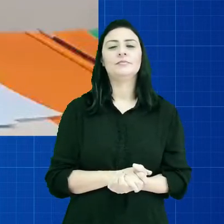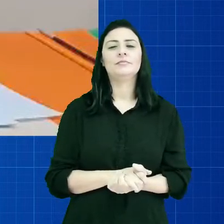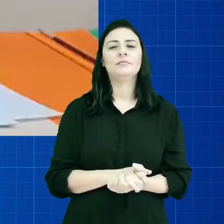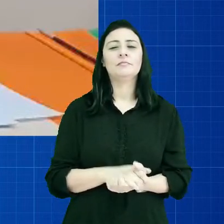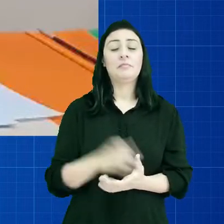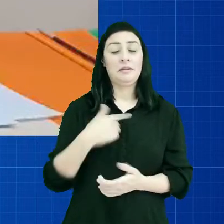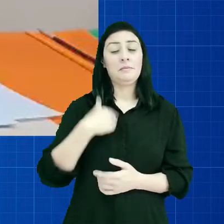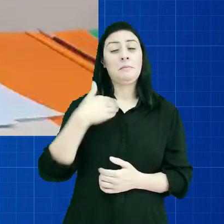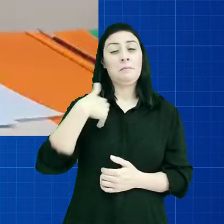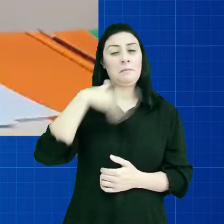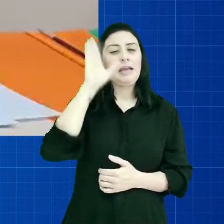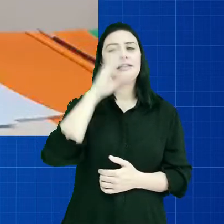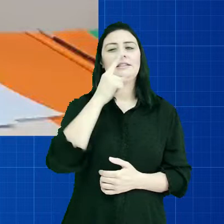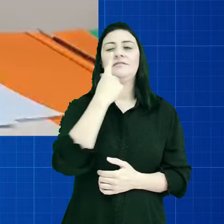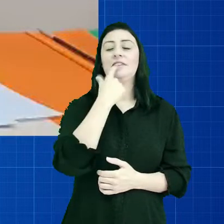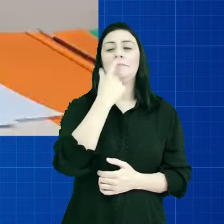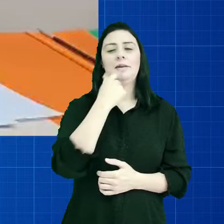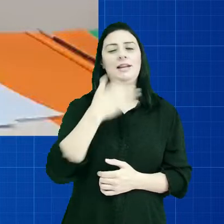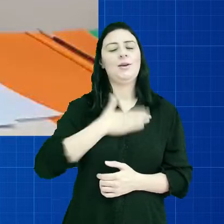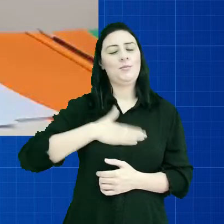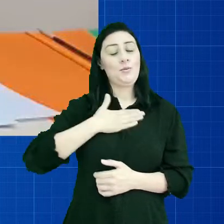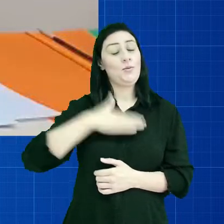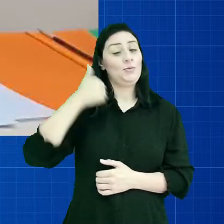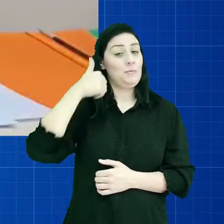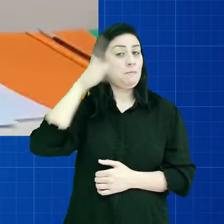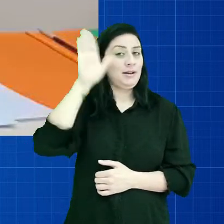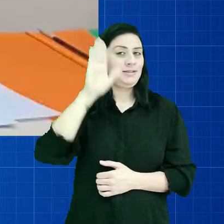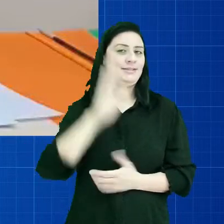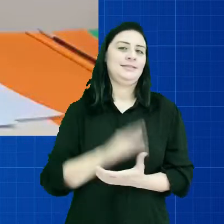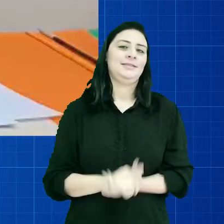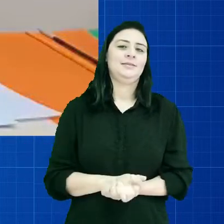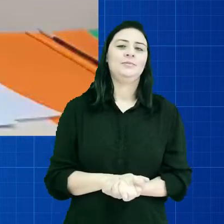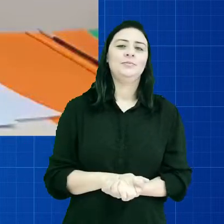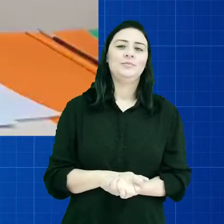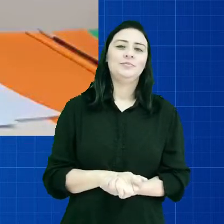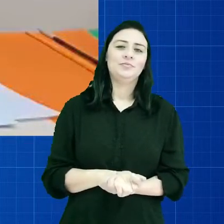Vou pôr bastante vermelha, que eu gosto muito da cor vermelha.